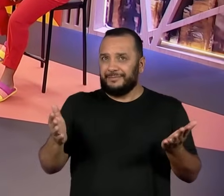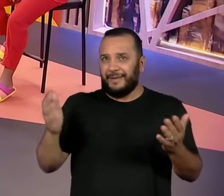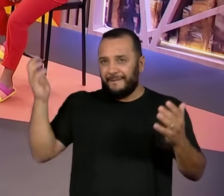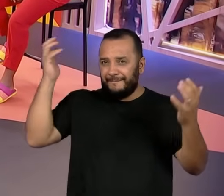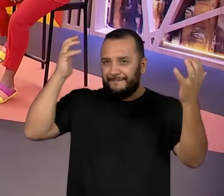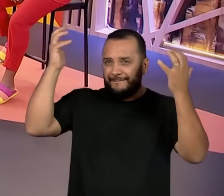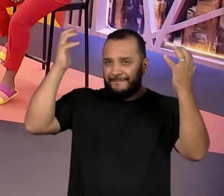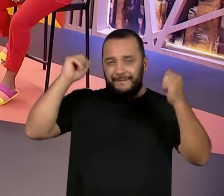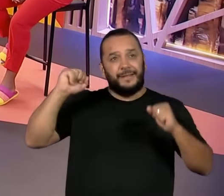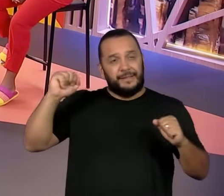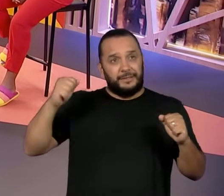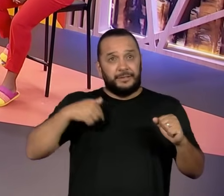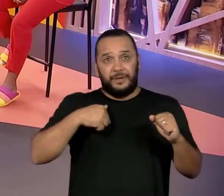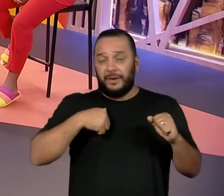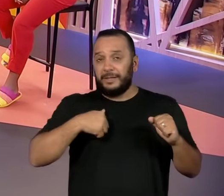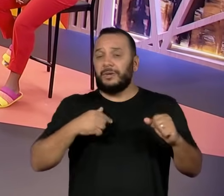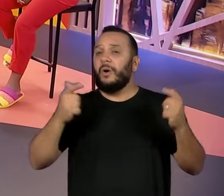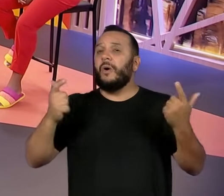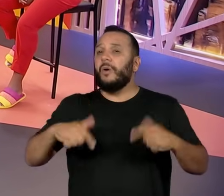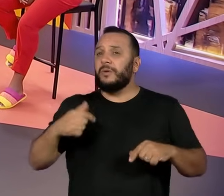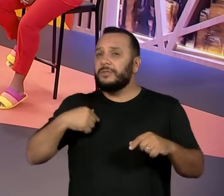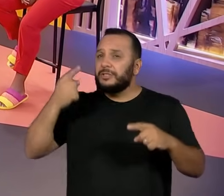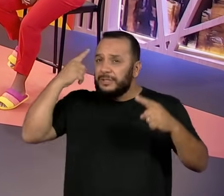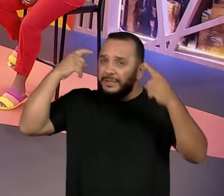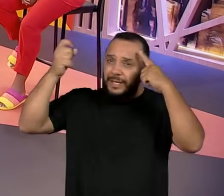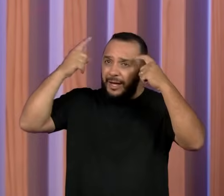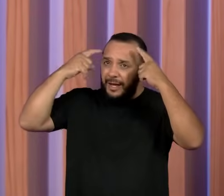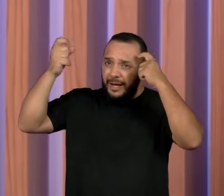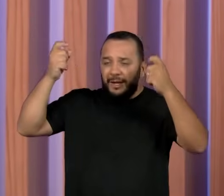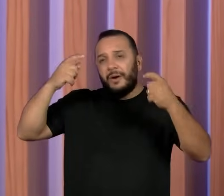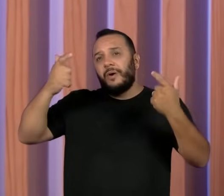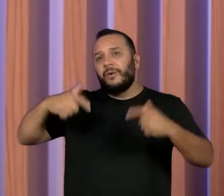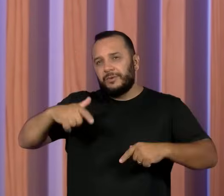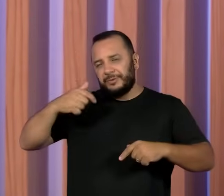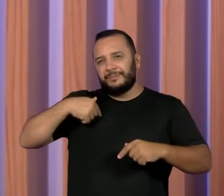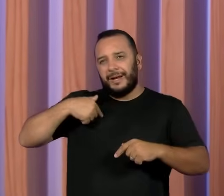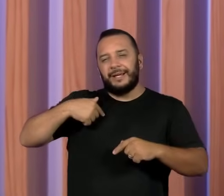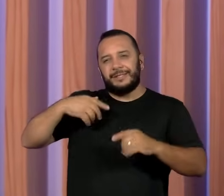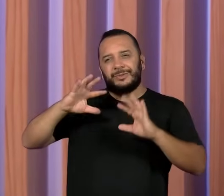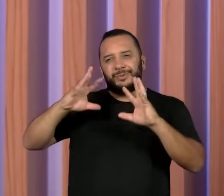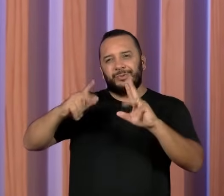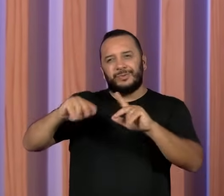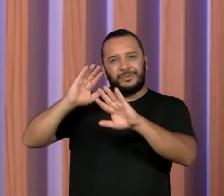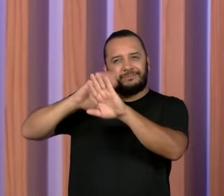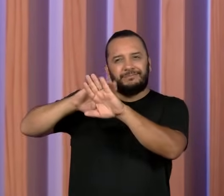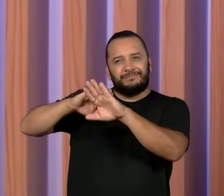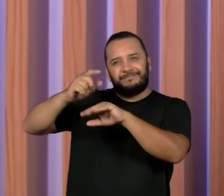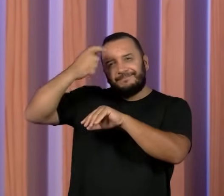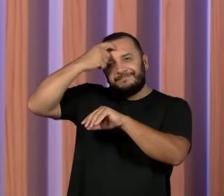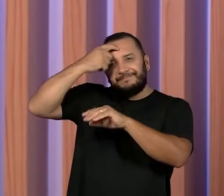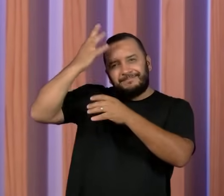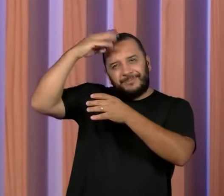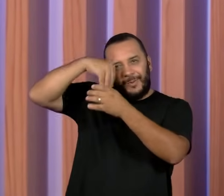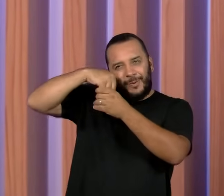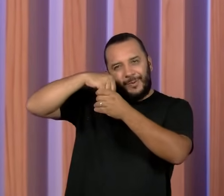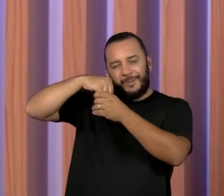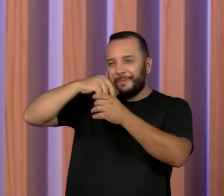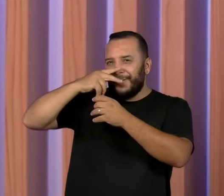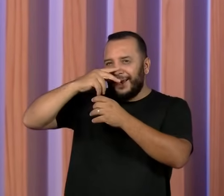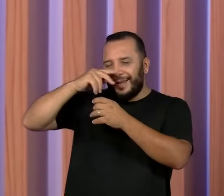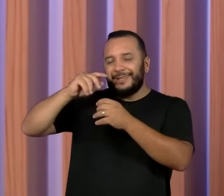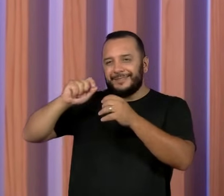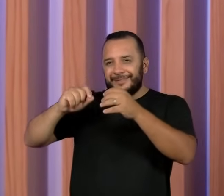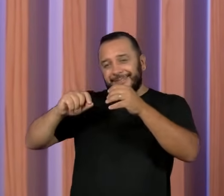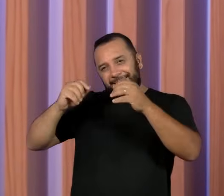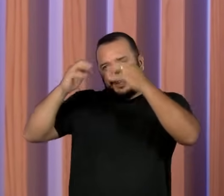Verdade, não consegue buscar ali na hora de onde veio aquela referência, mas no nosso subconsciente, tudo que a gente observa está ali, guardado, esperando